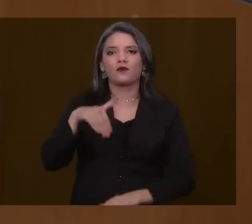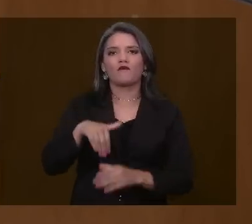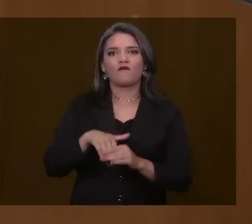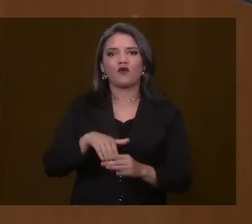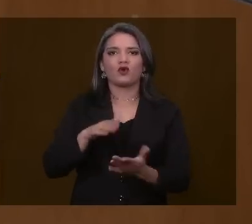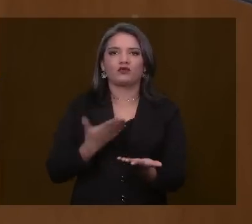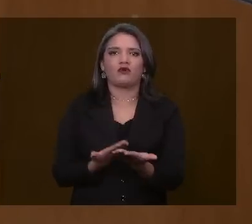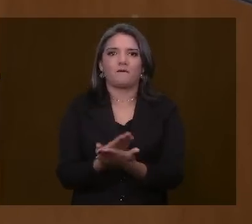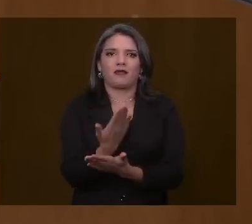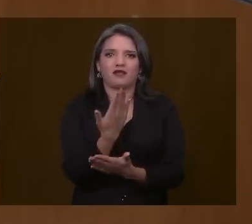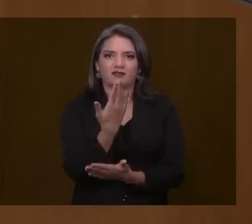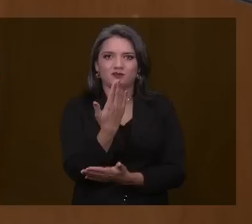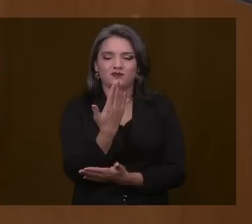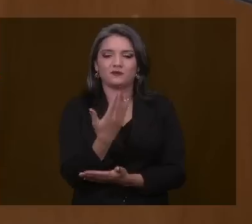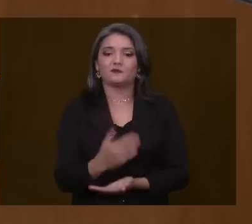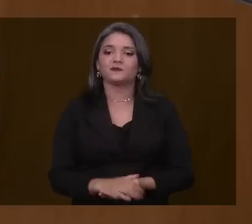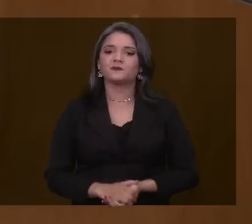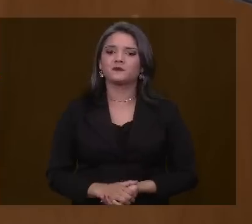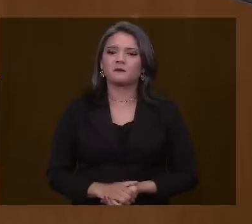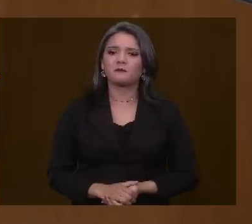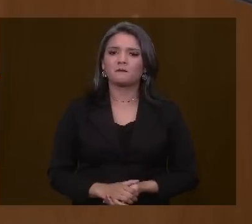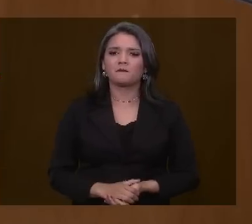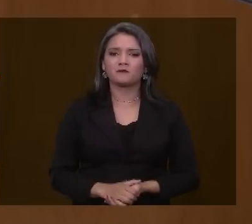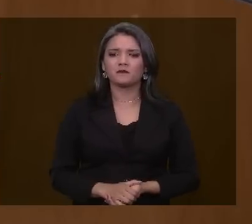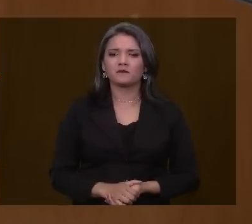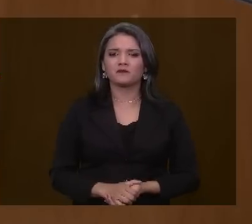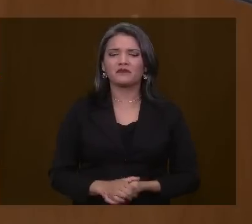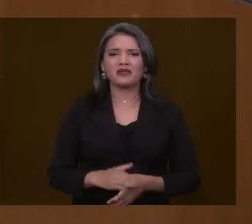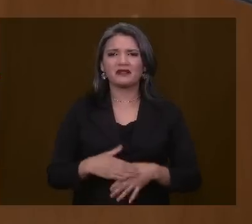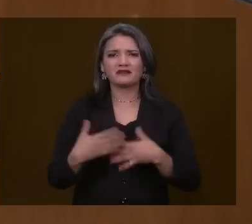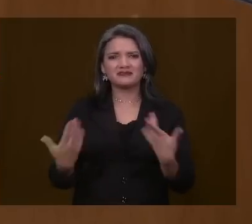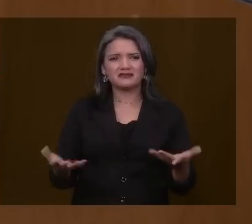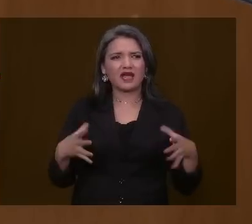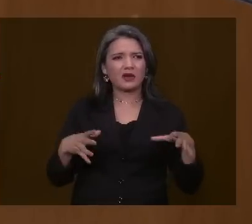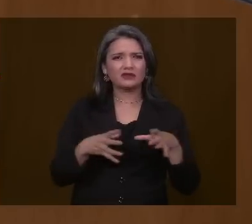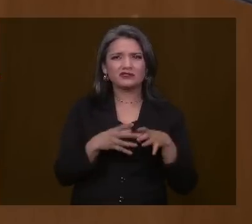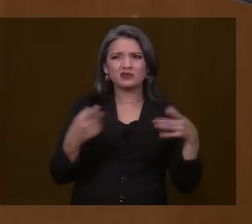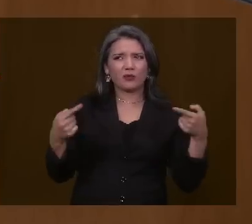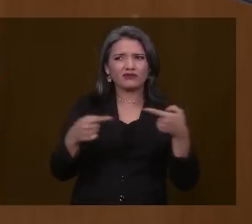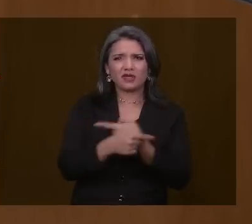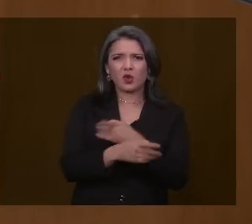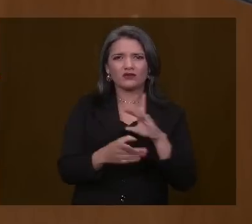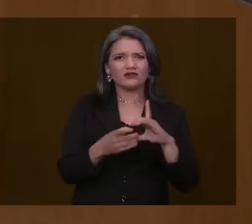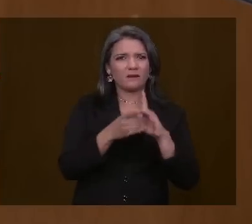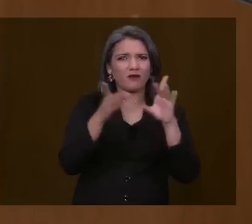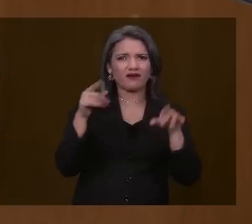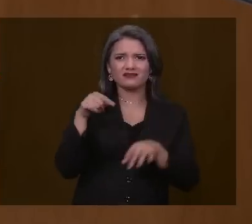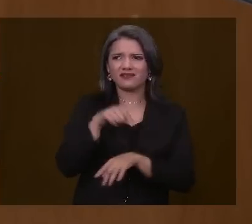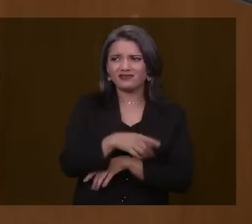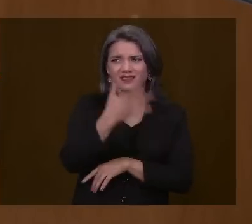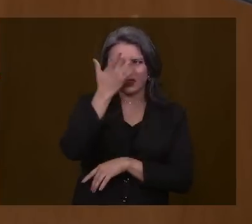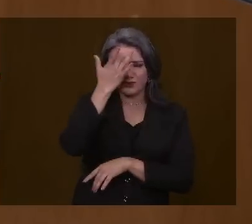impresso. Os despudores antidemocráticos, por certo, desconheciam